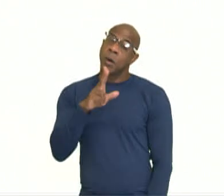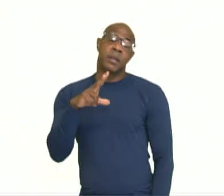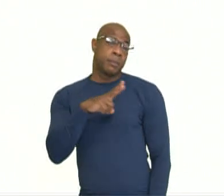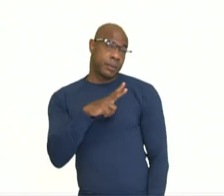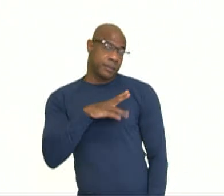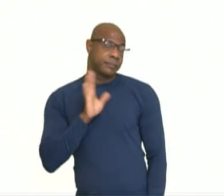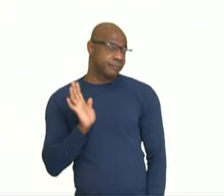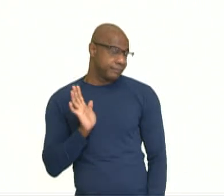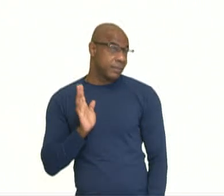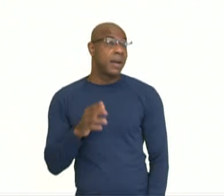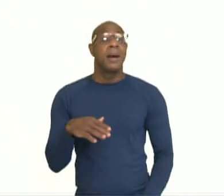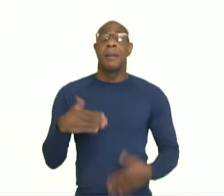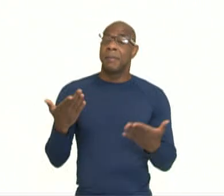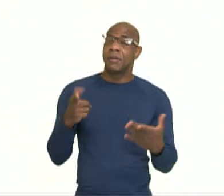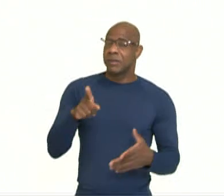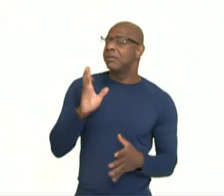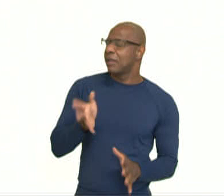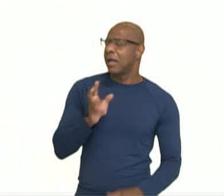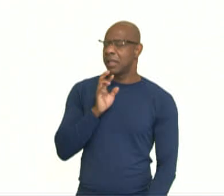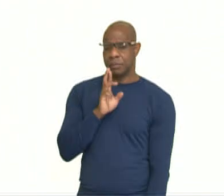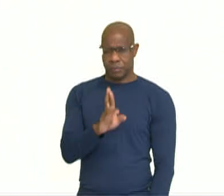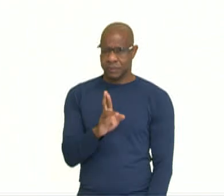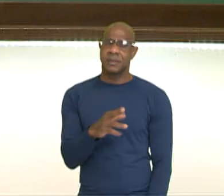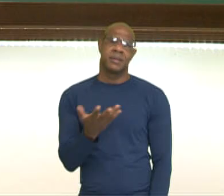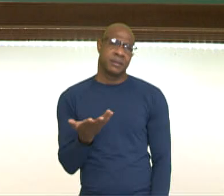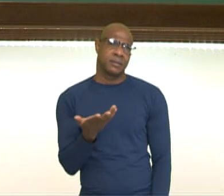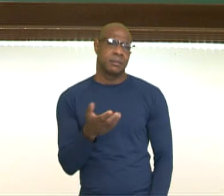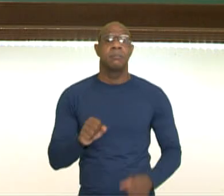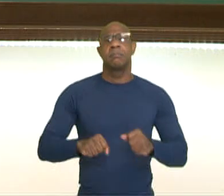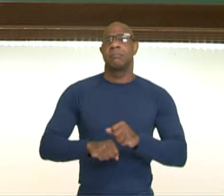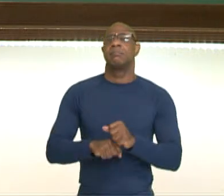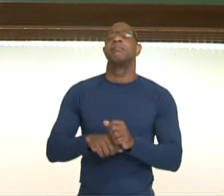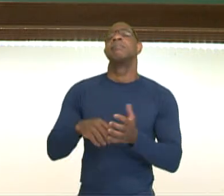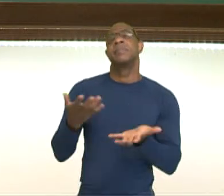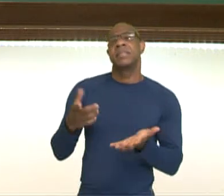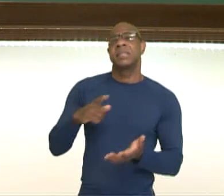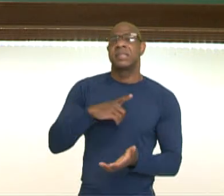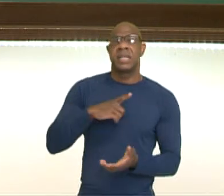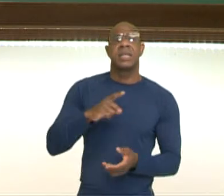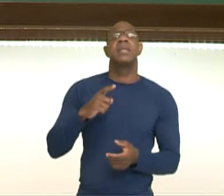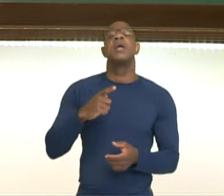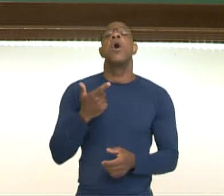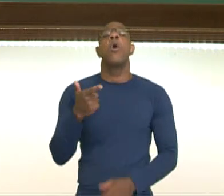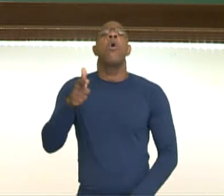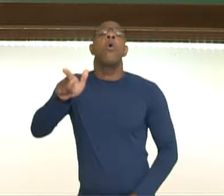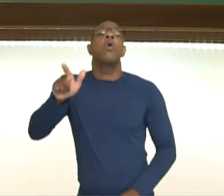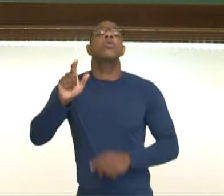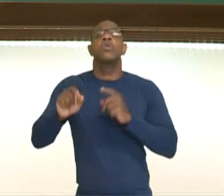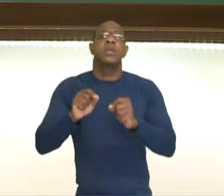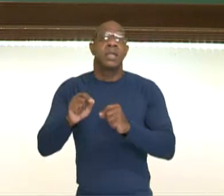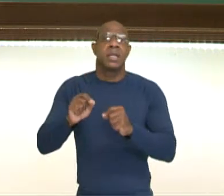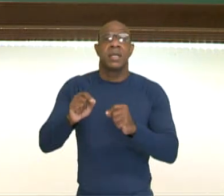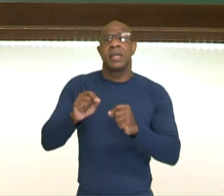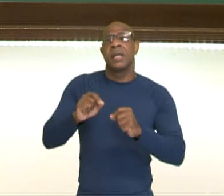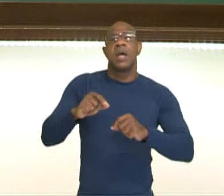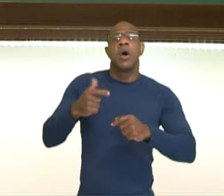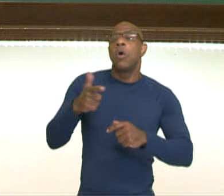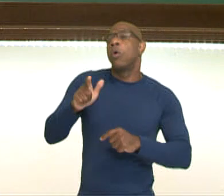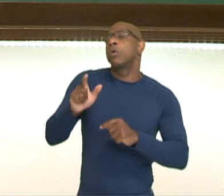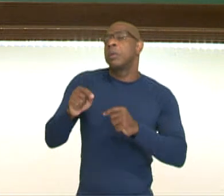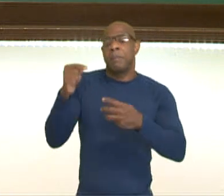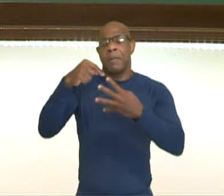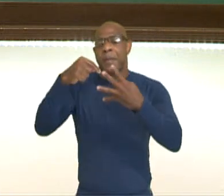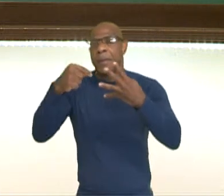Mas provavelmente você deve ter respondido, claro, que existem também outros aspectos a serem levados